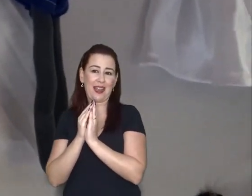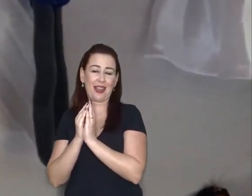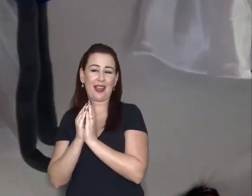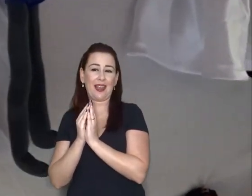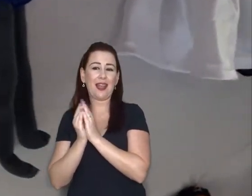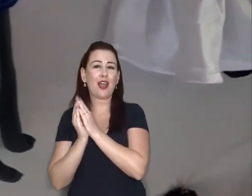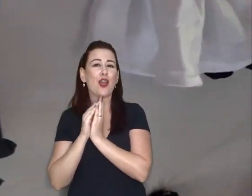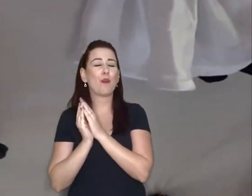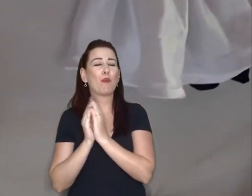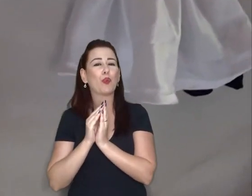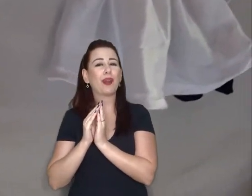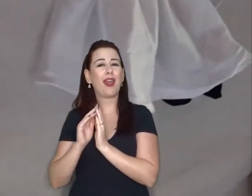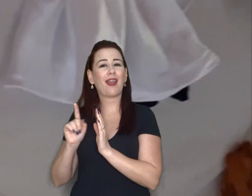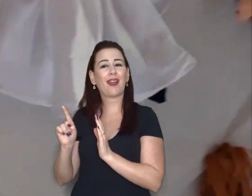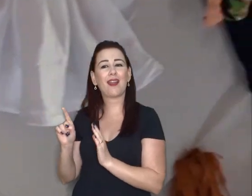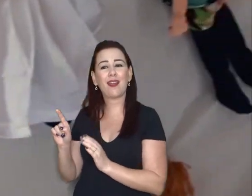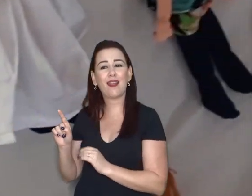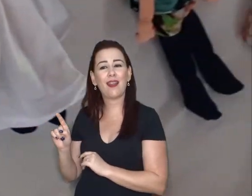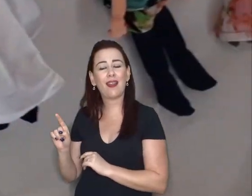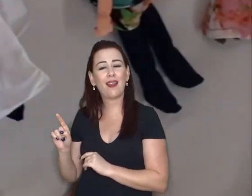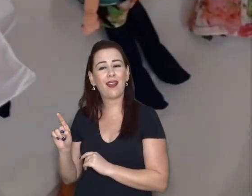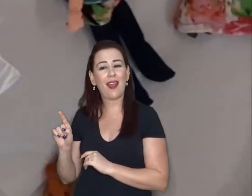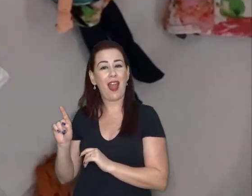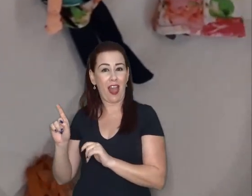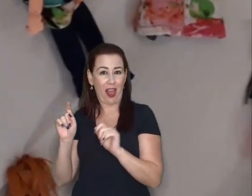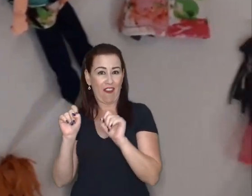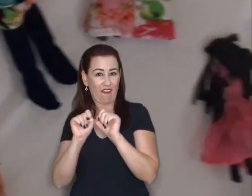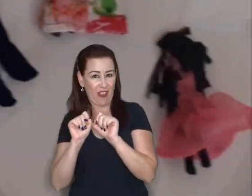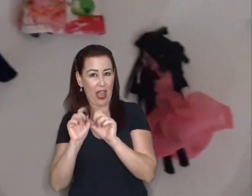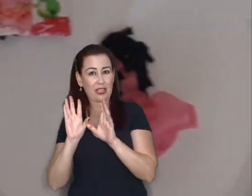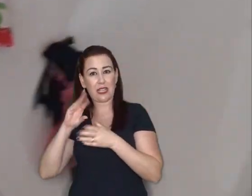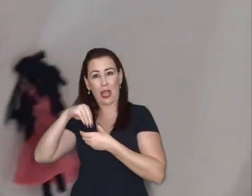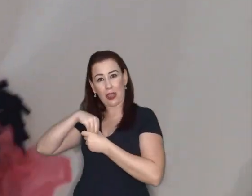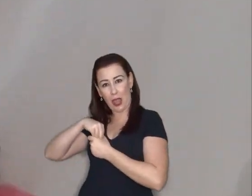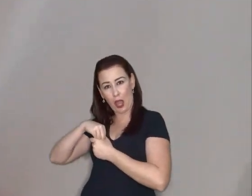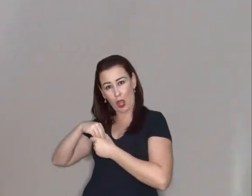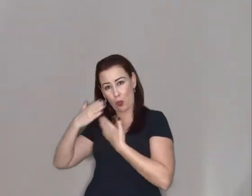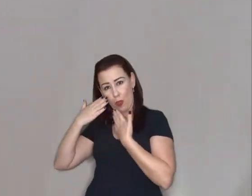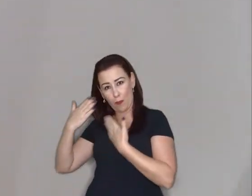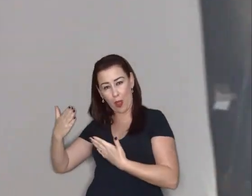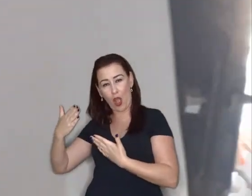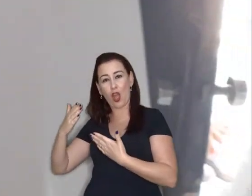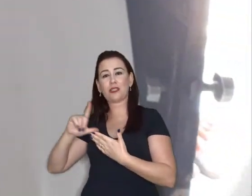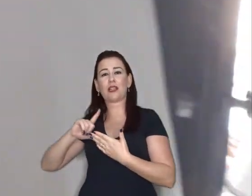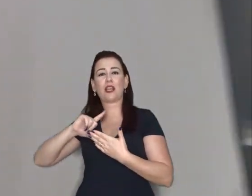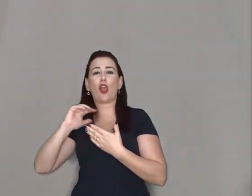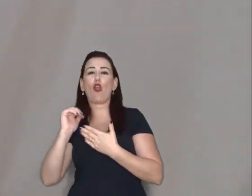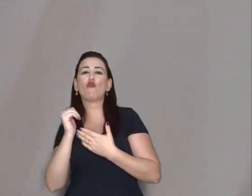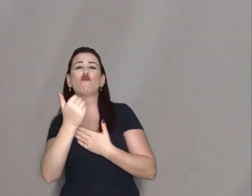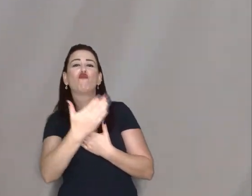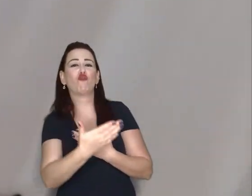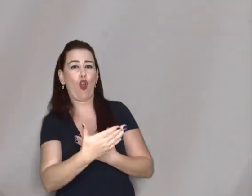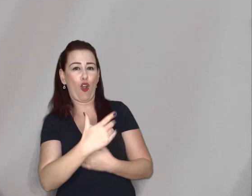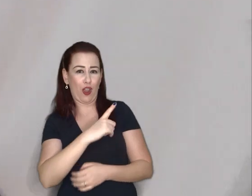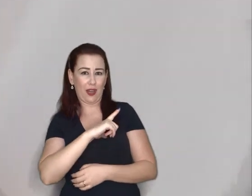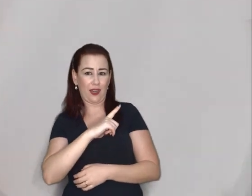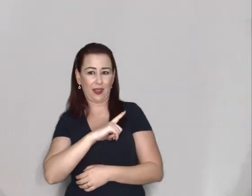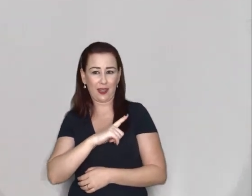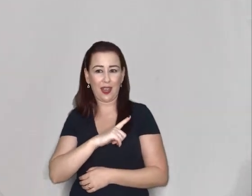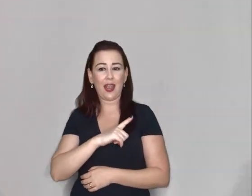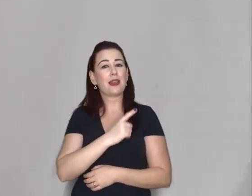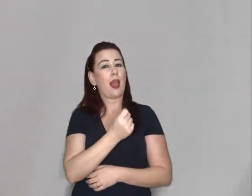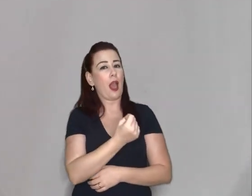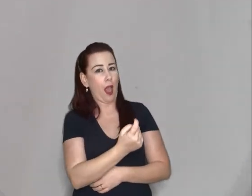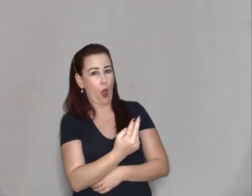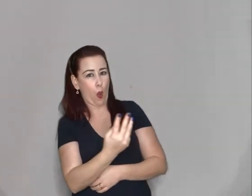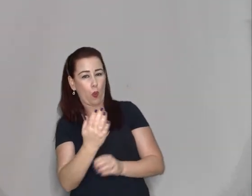E aqui fora nós vamos ter aqui algumas